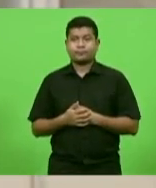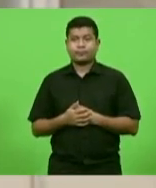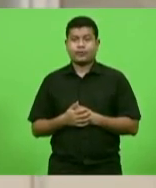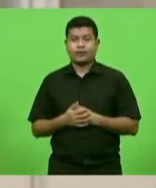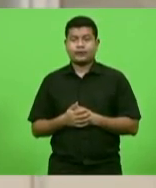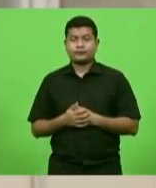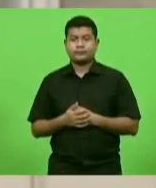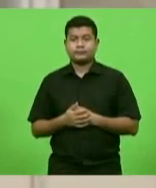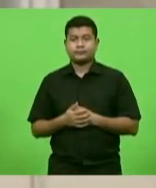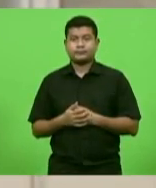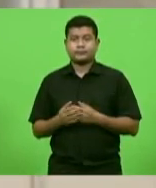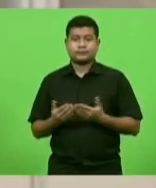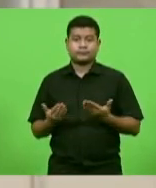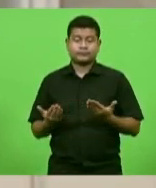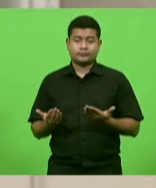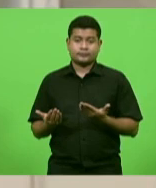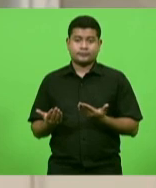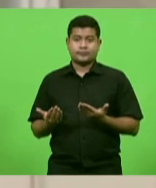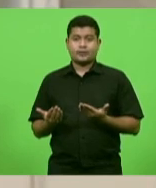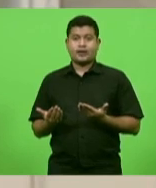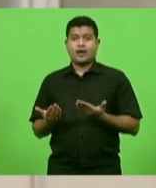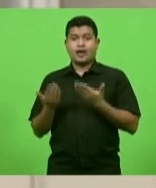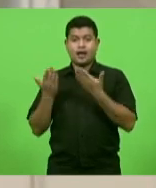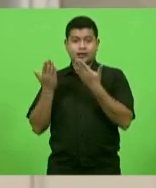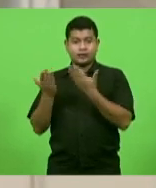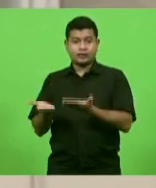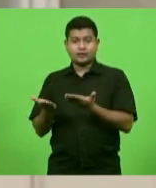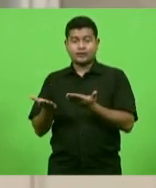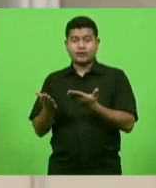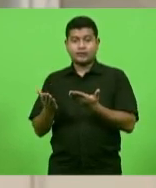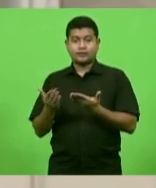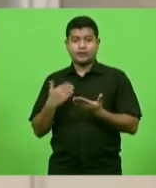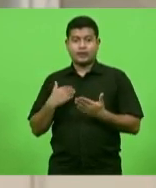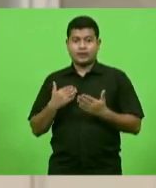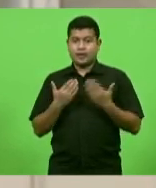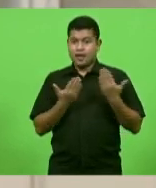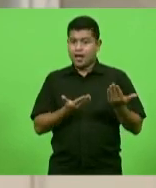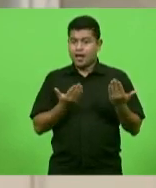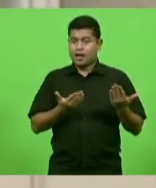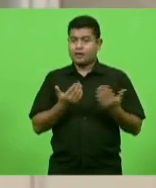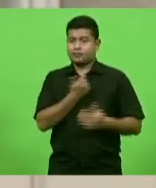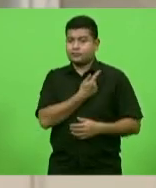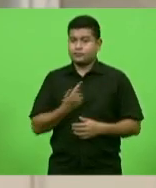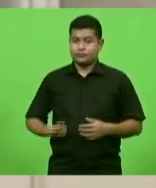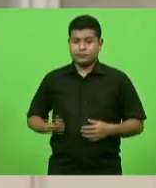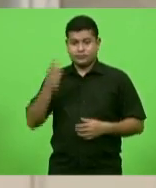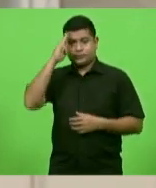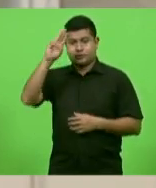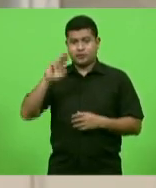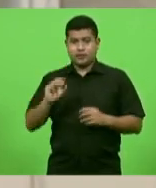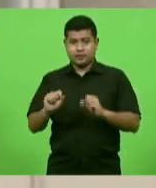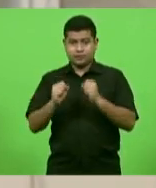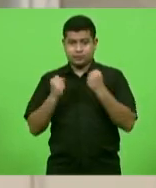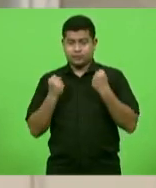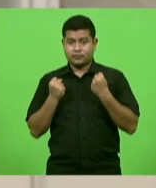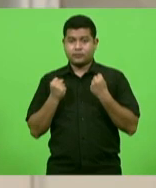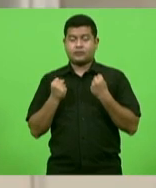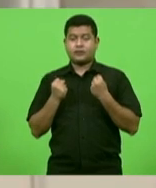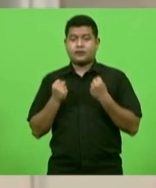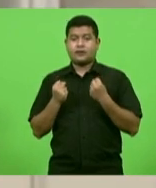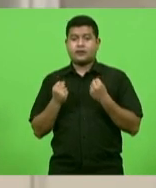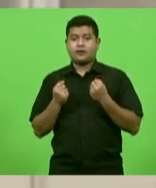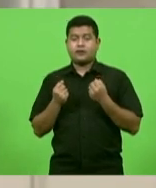e enquanto a argumentação do governador denunciado Oi